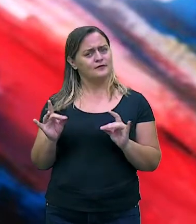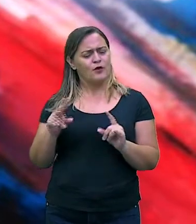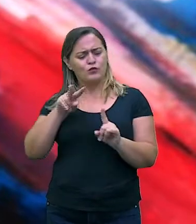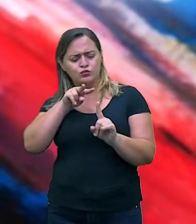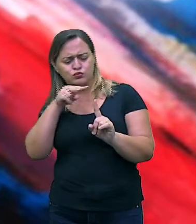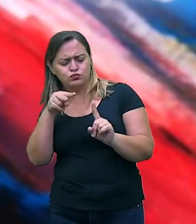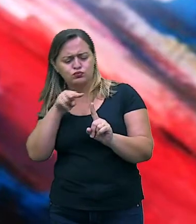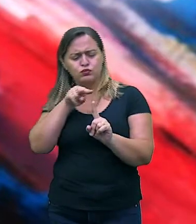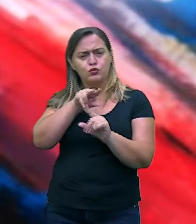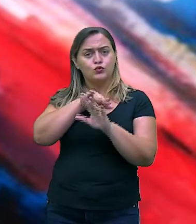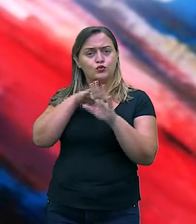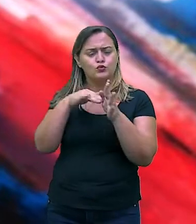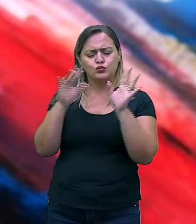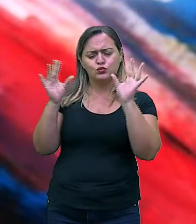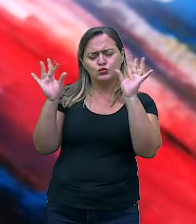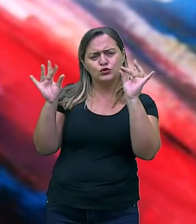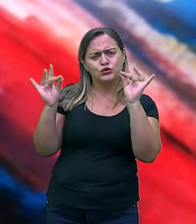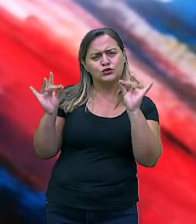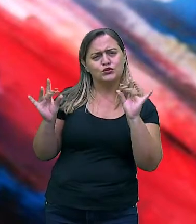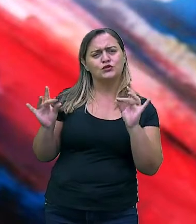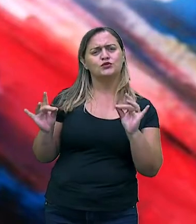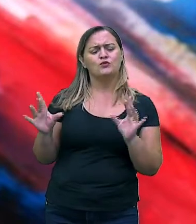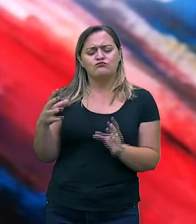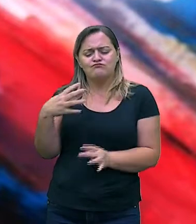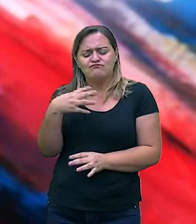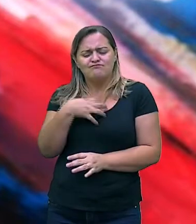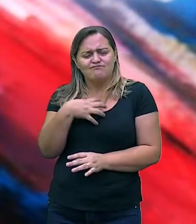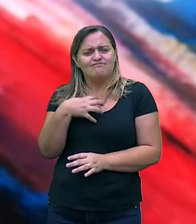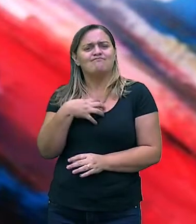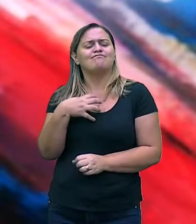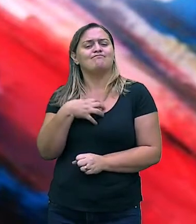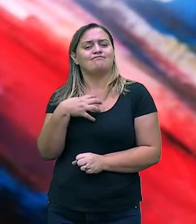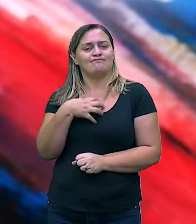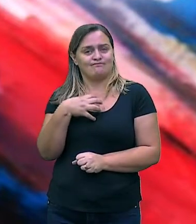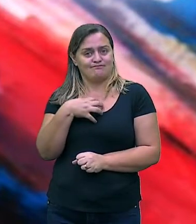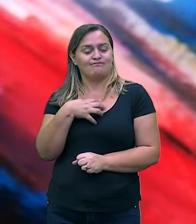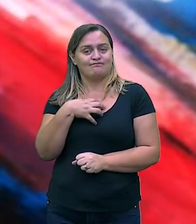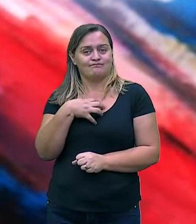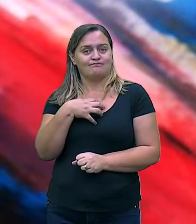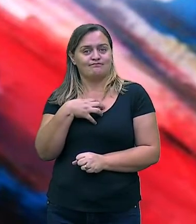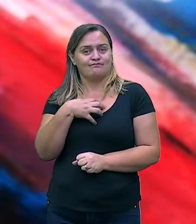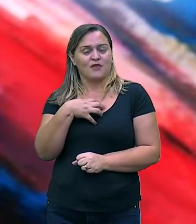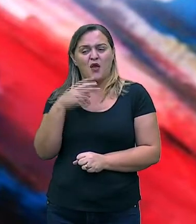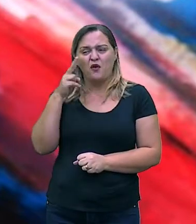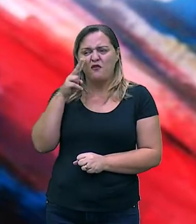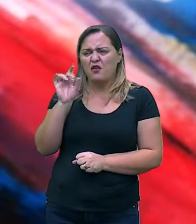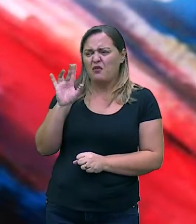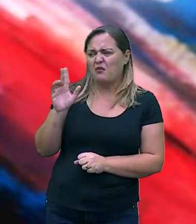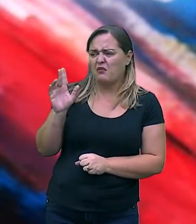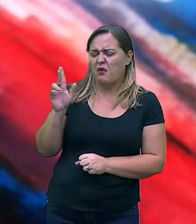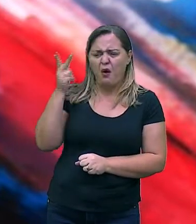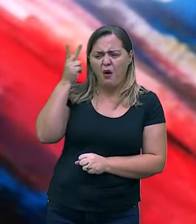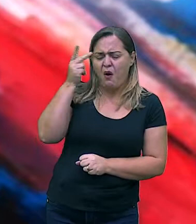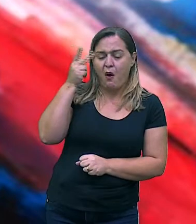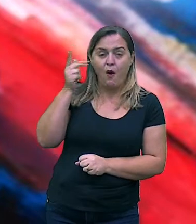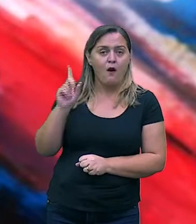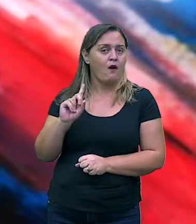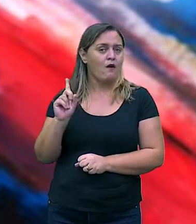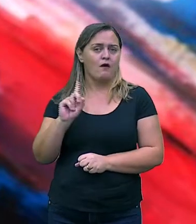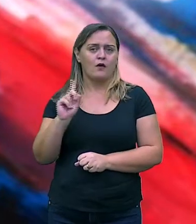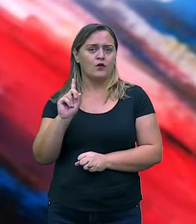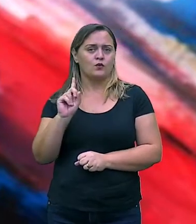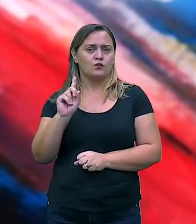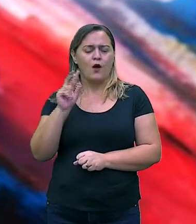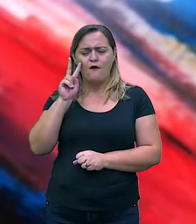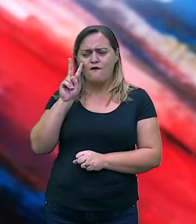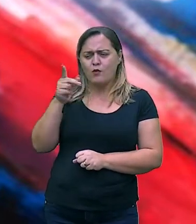ele enxerga com a alma. Ele vê além daquilo que nós enxergamos. Ele vai além